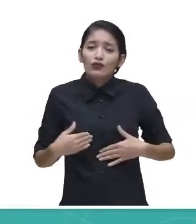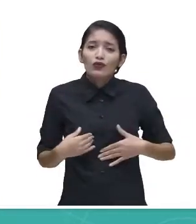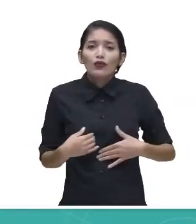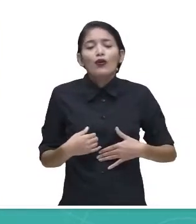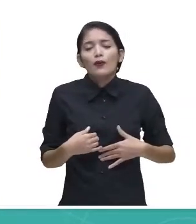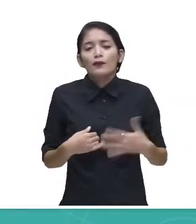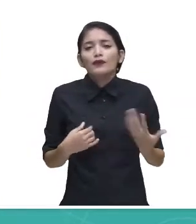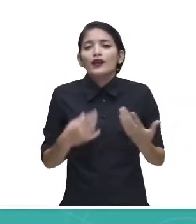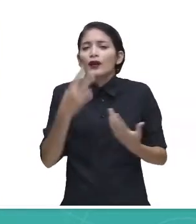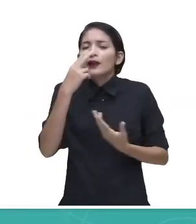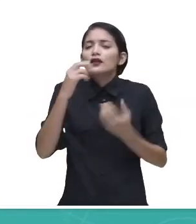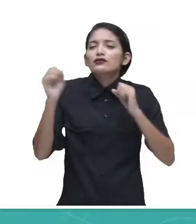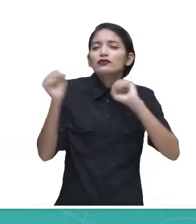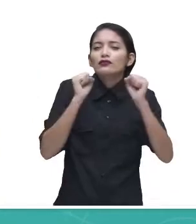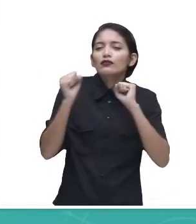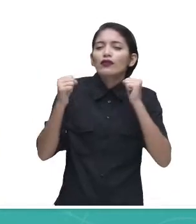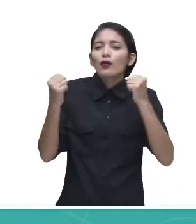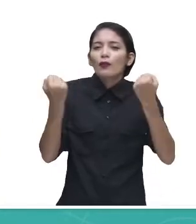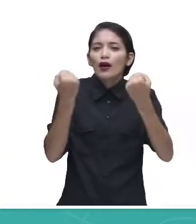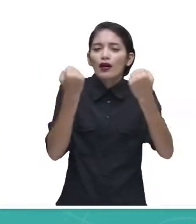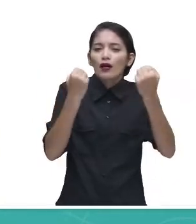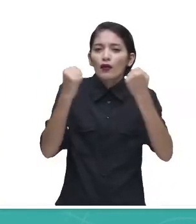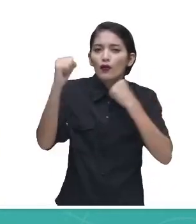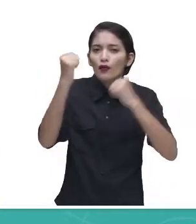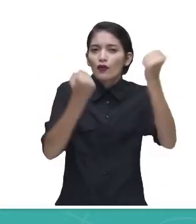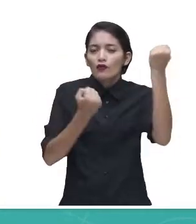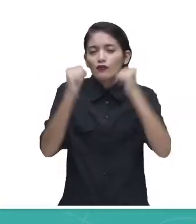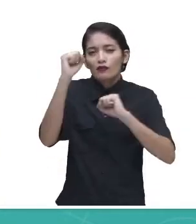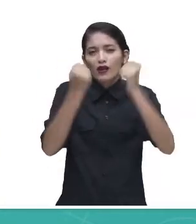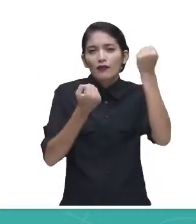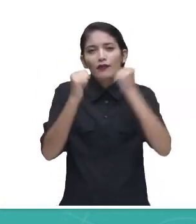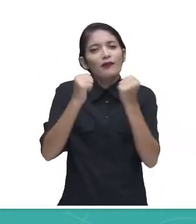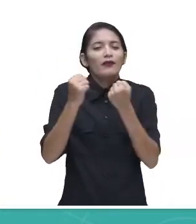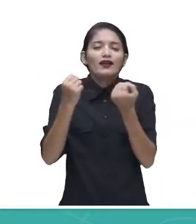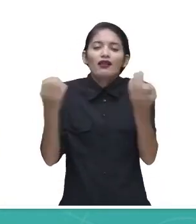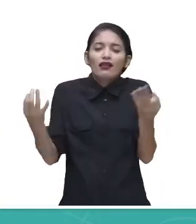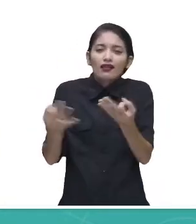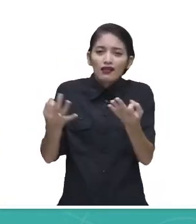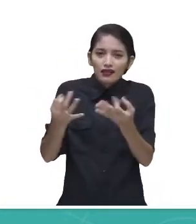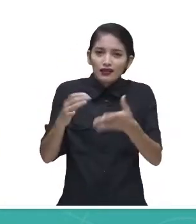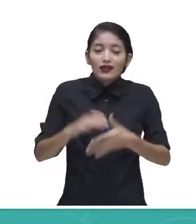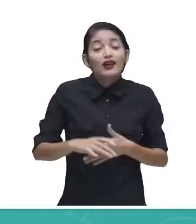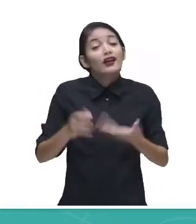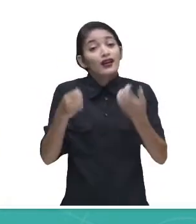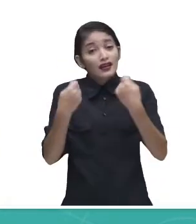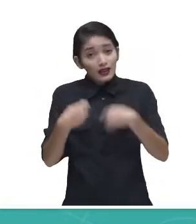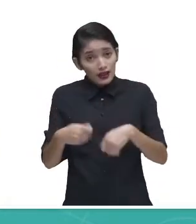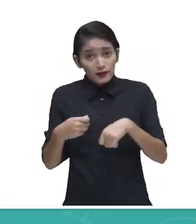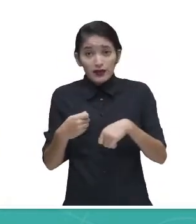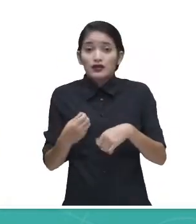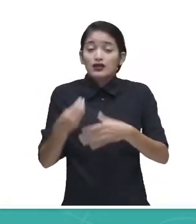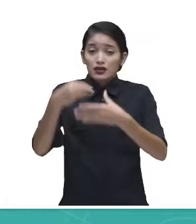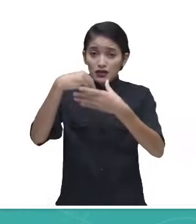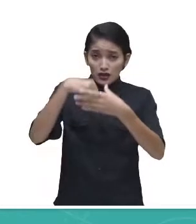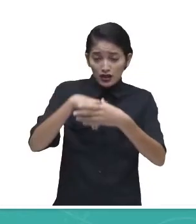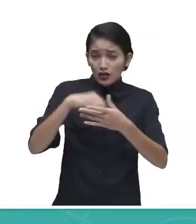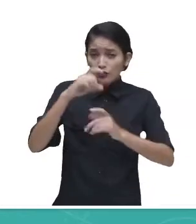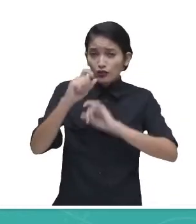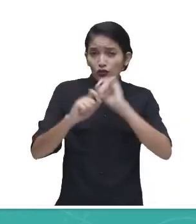máquina perfeita, não esqueçam disso, tá? Ele é uma máquina perfeita e precisa que os nossos sistemas estejam